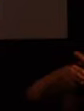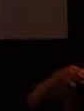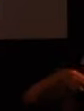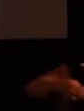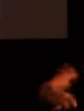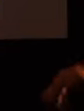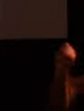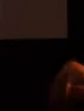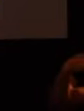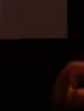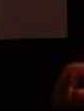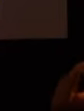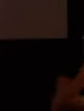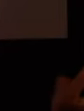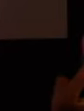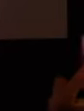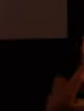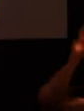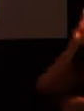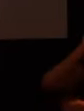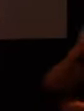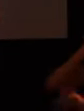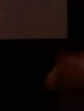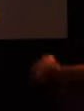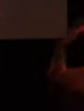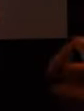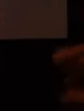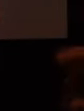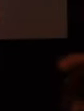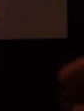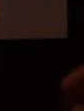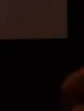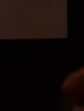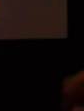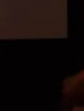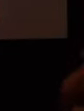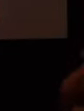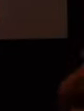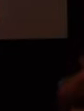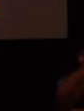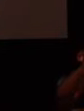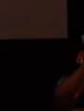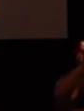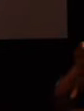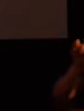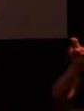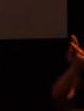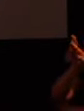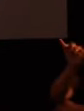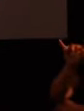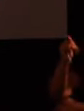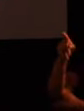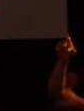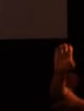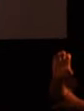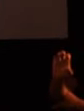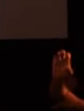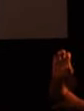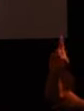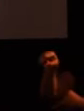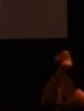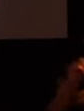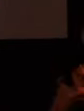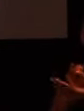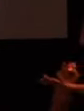gente tinha ali em Jaguaribe, por exemplo. Jaguaribe é peculiar porque a gente tem praia, tem pista, então os lotes já vão estar bem mais